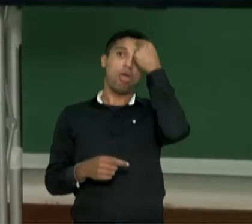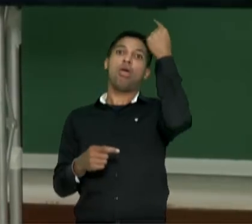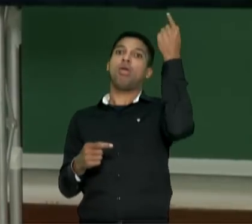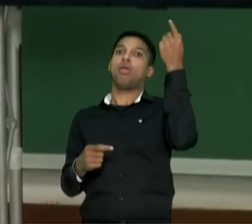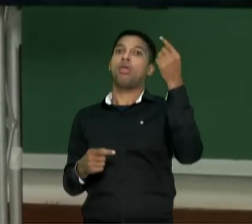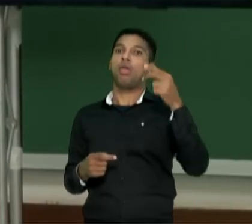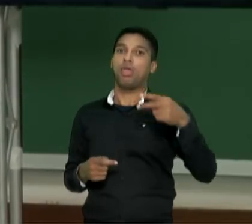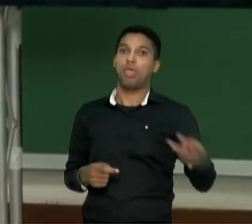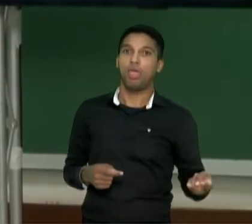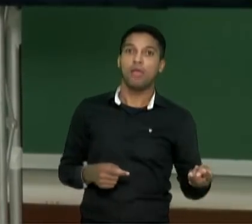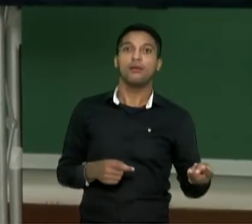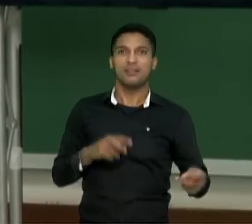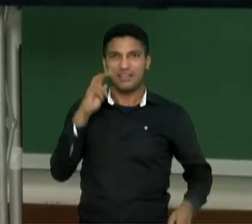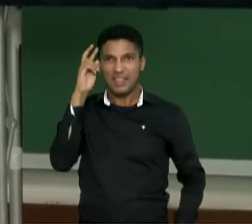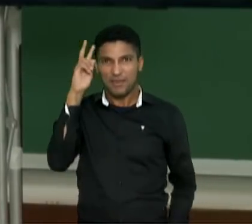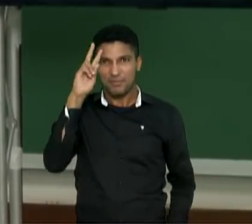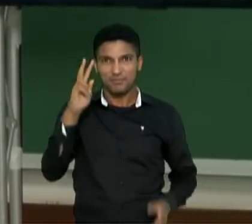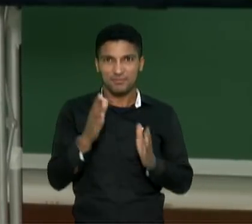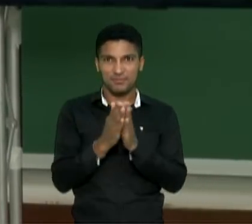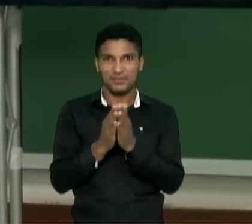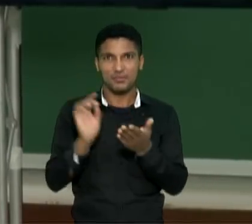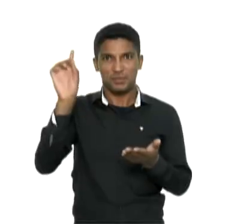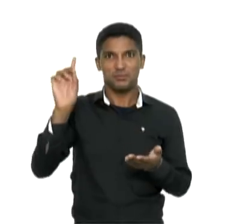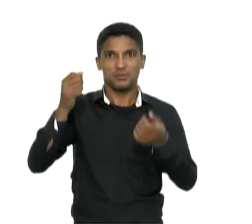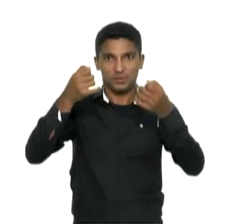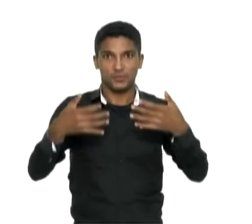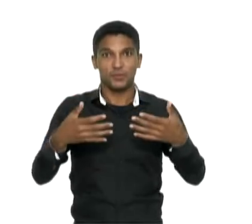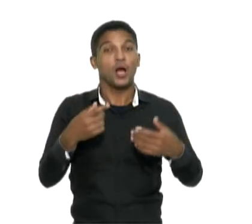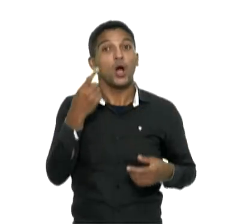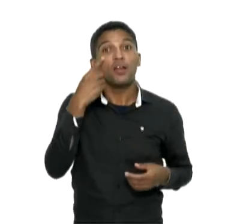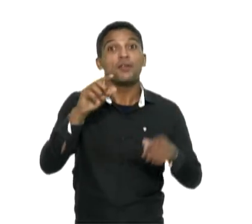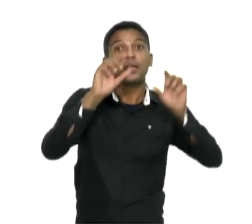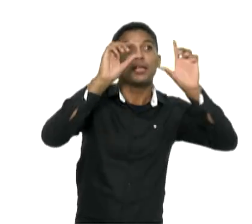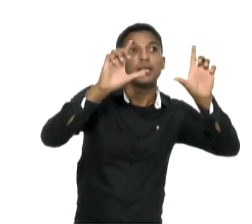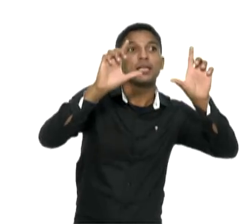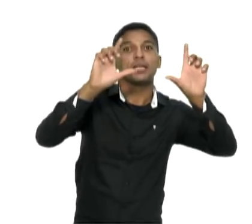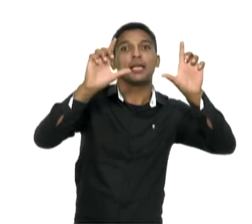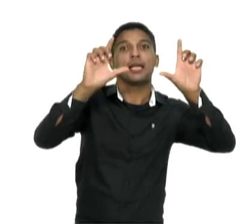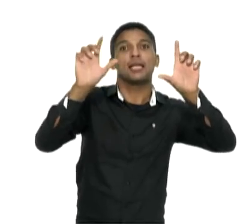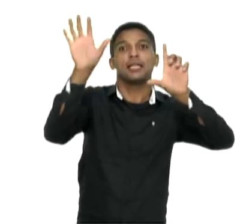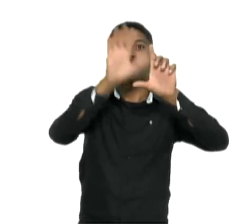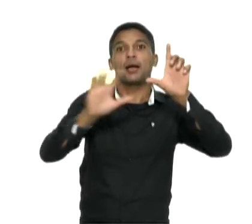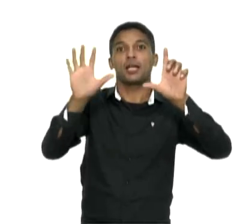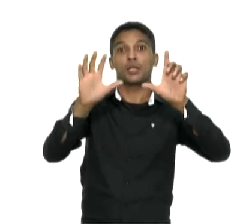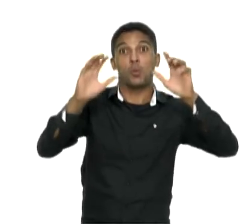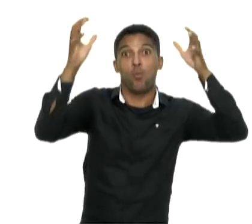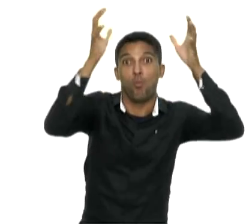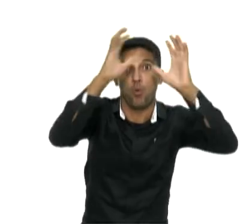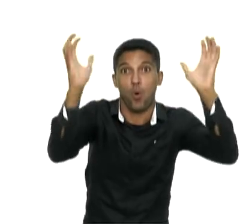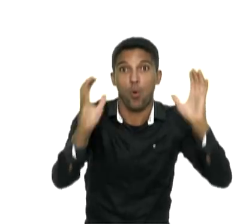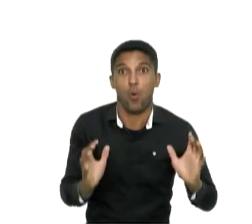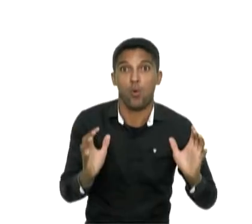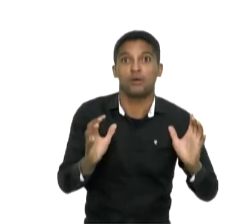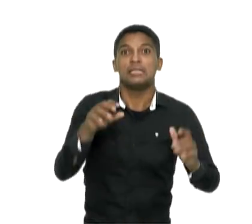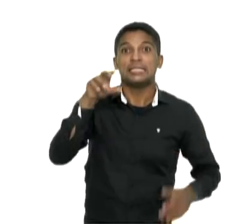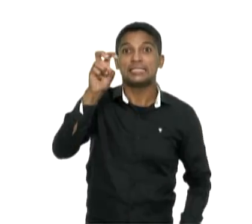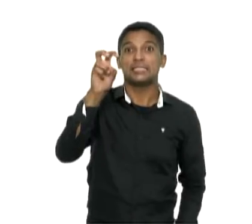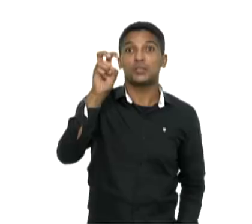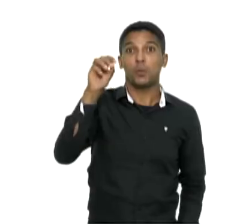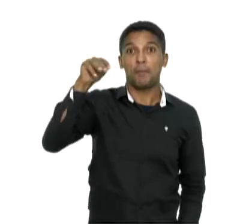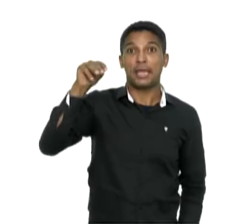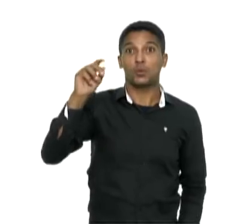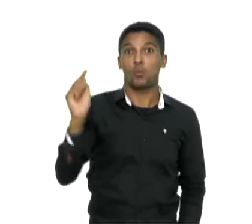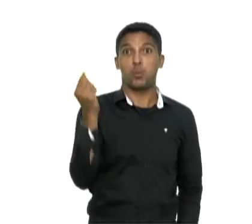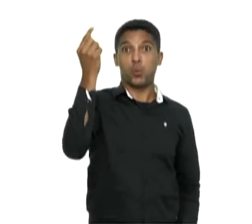Então eu vou aqui essa escultura que é do Michelangelo, ela mede mais de 5 metros de altura, né? E